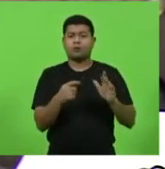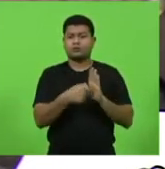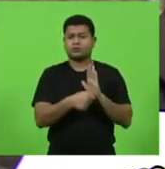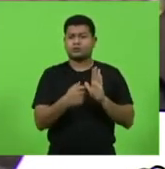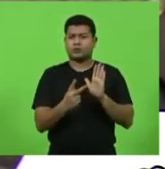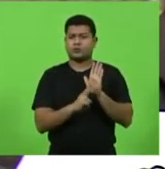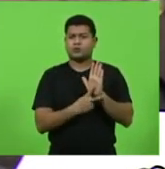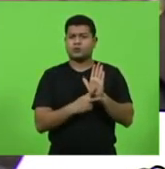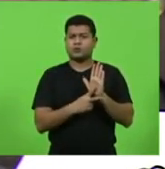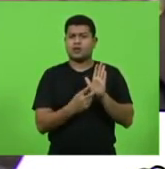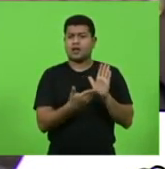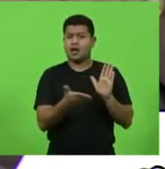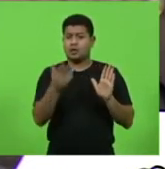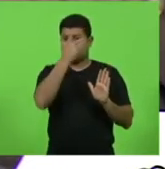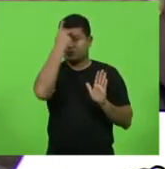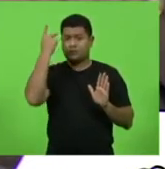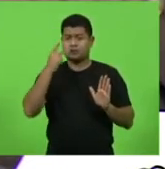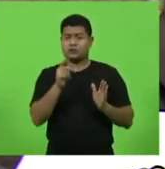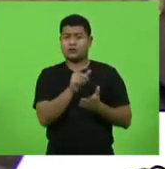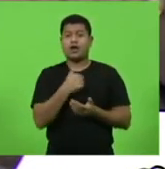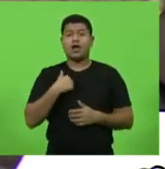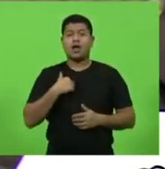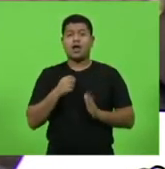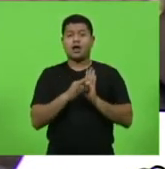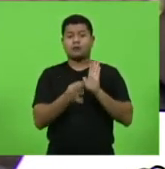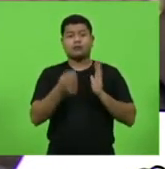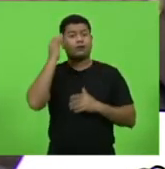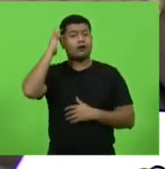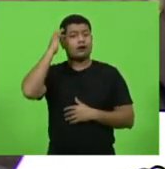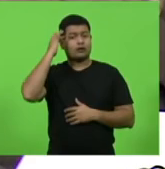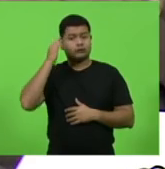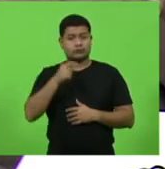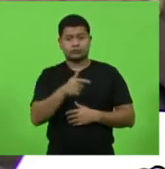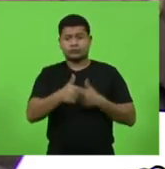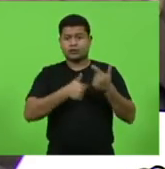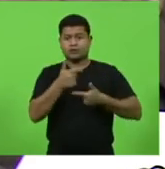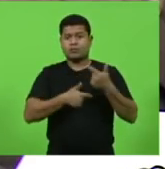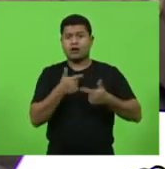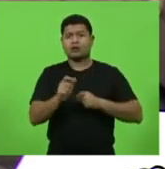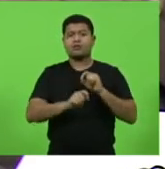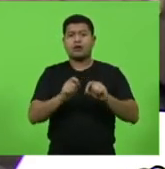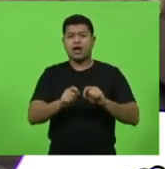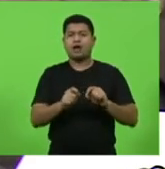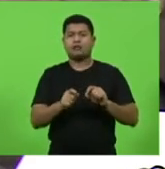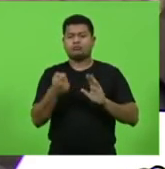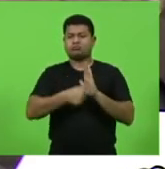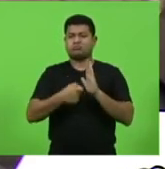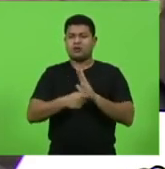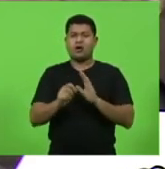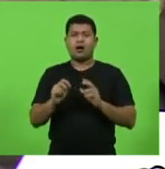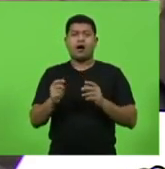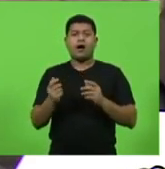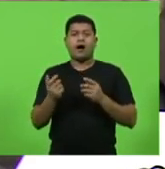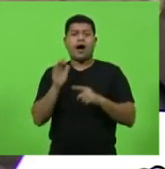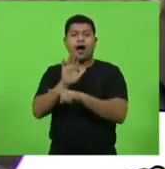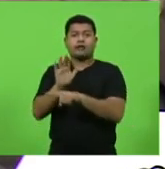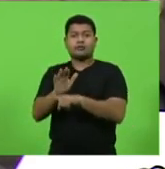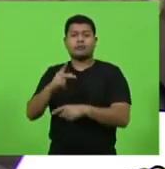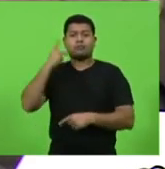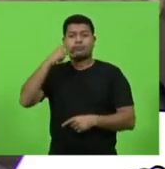sim pessoas, na minha opinião, que trabalham por luta política, que alguns deles ali tiram